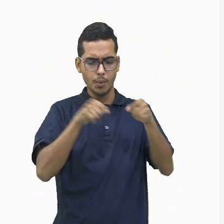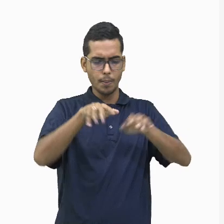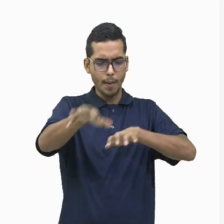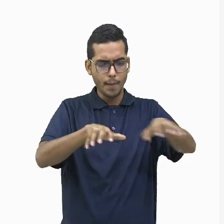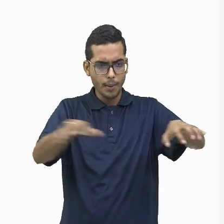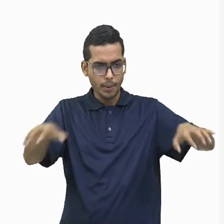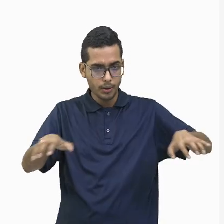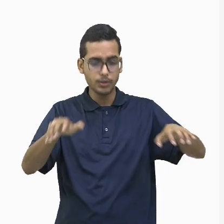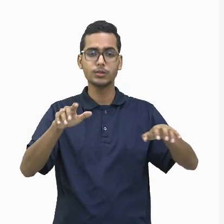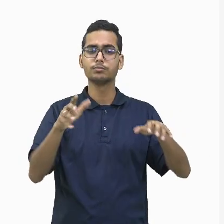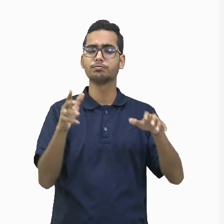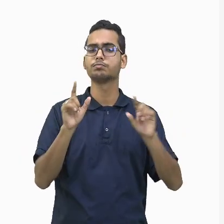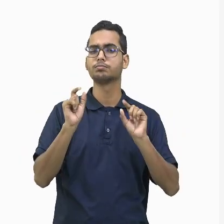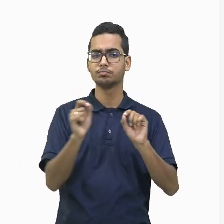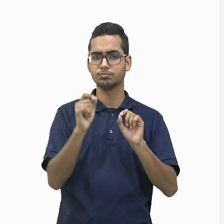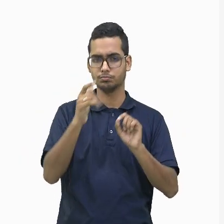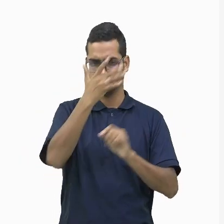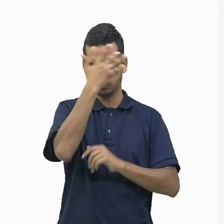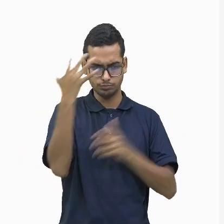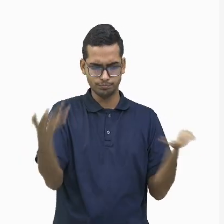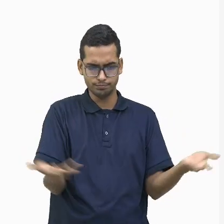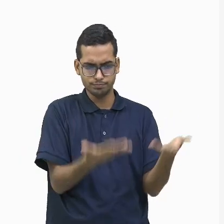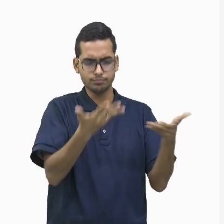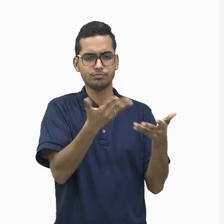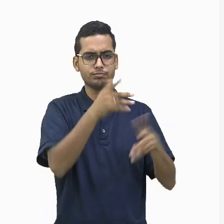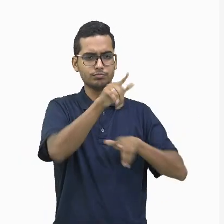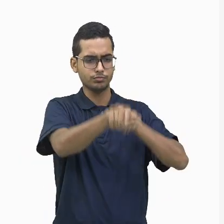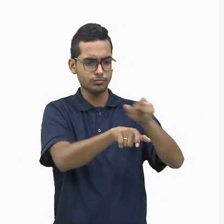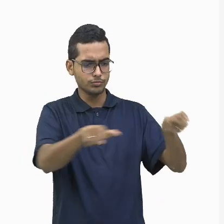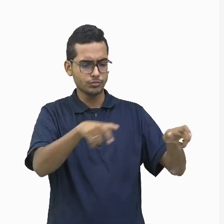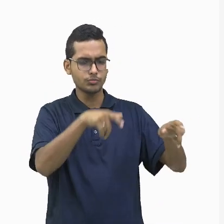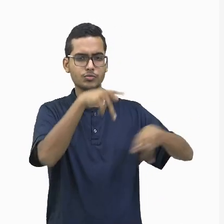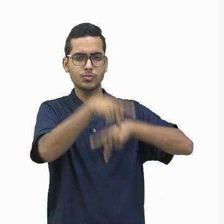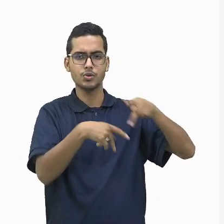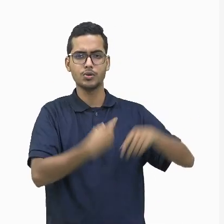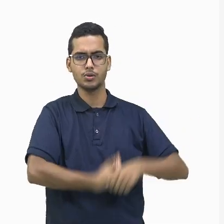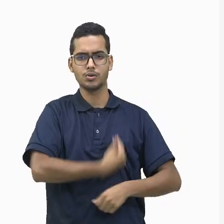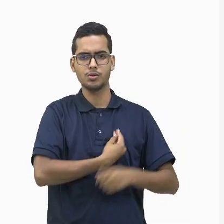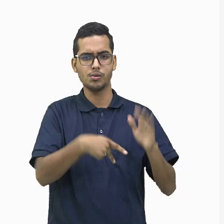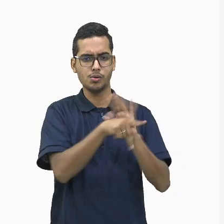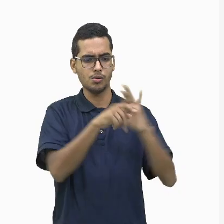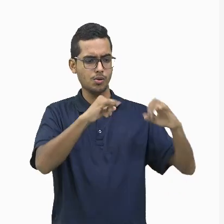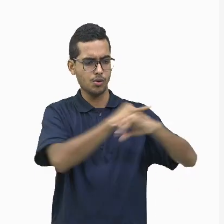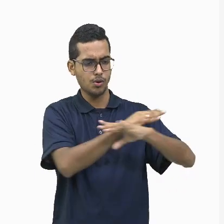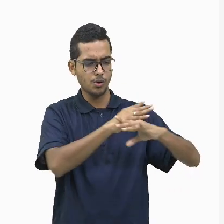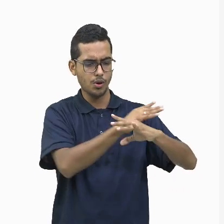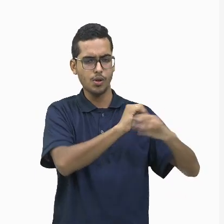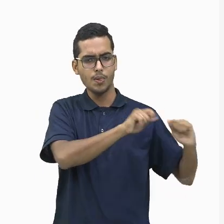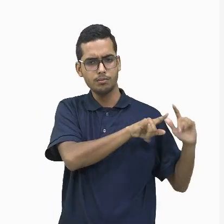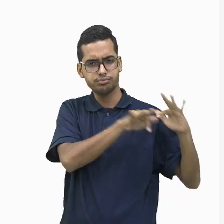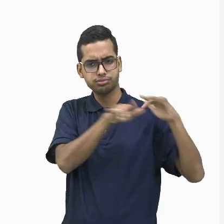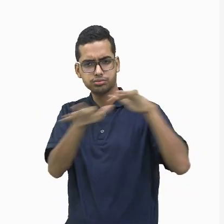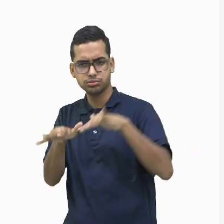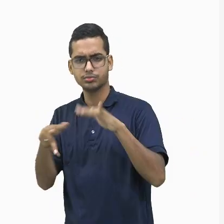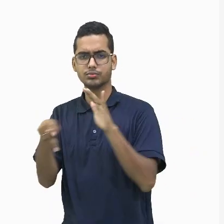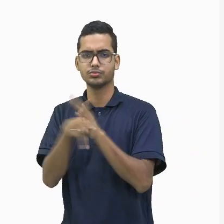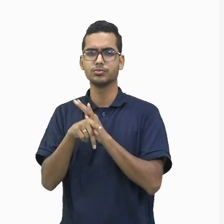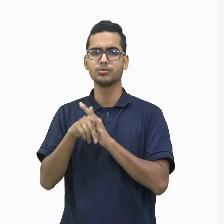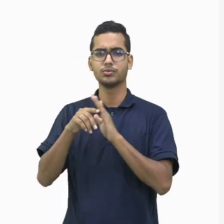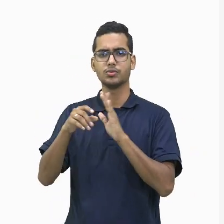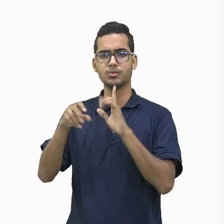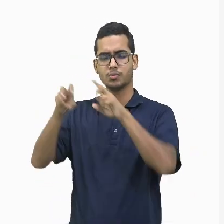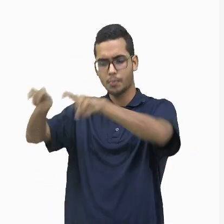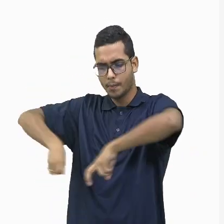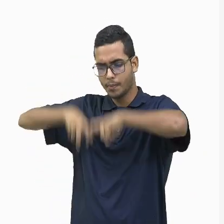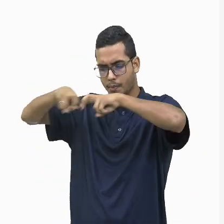as pessoas saiam dos meios urbanos e façam esse êxodo para